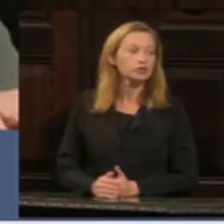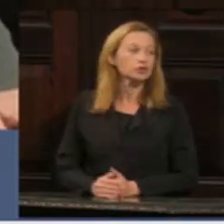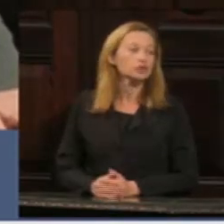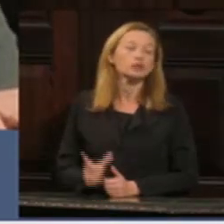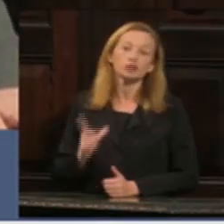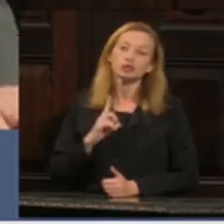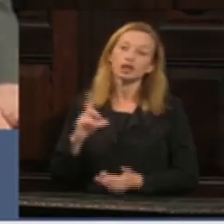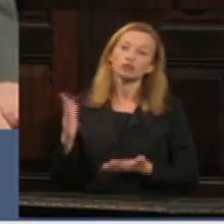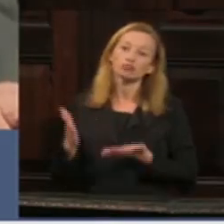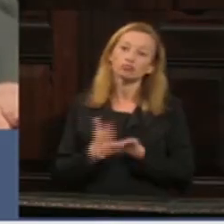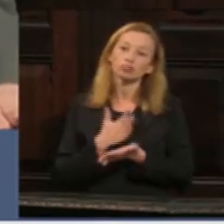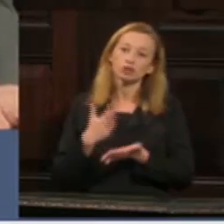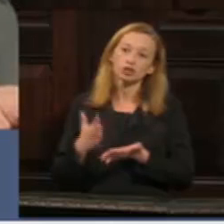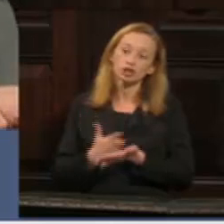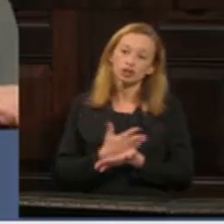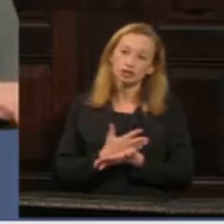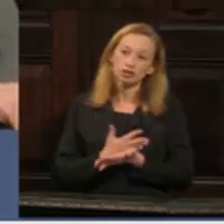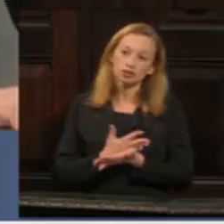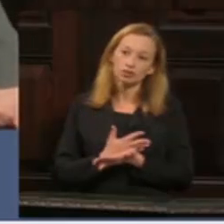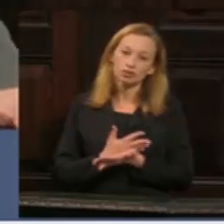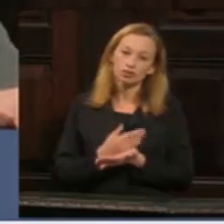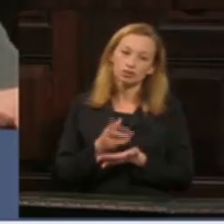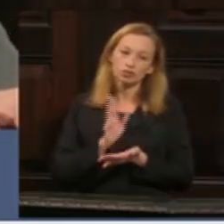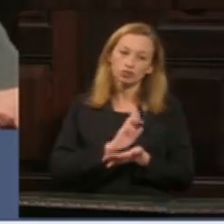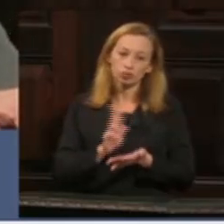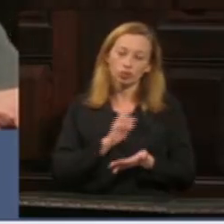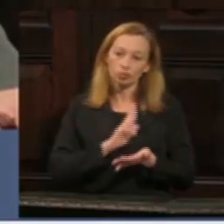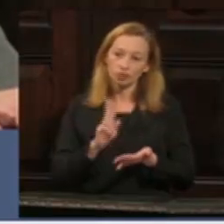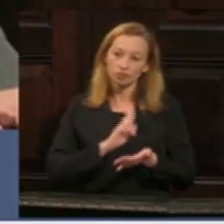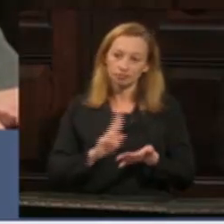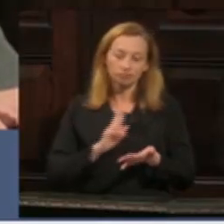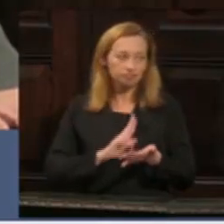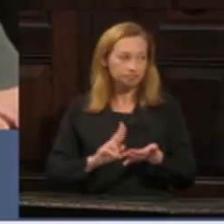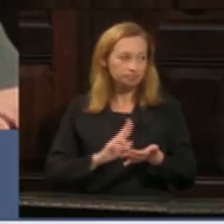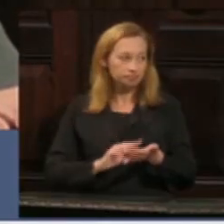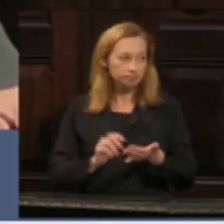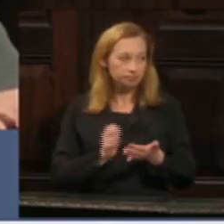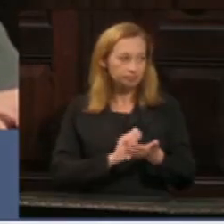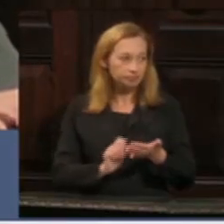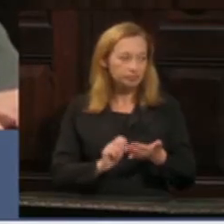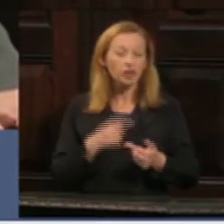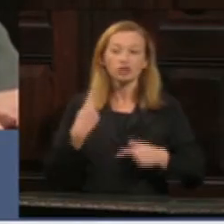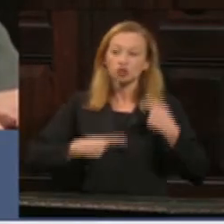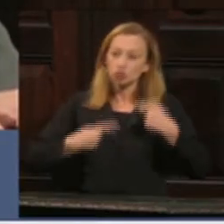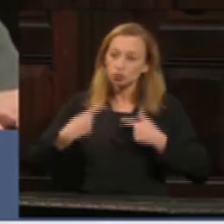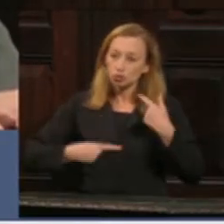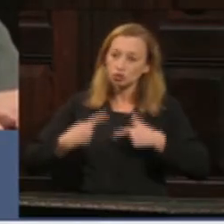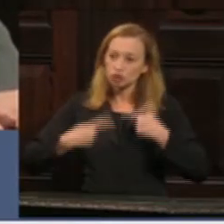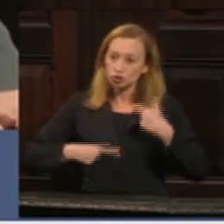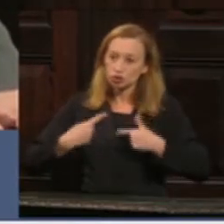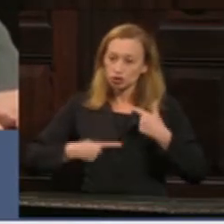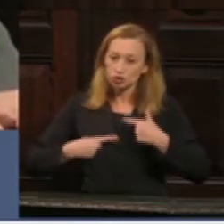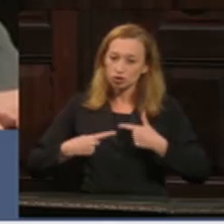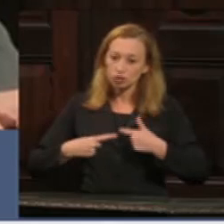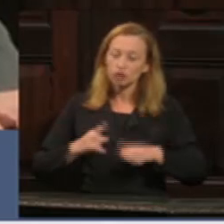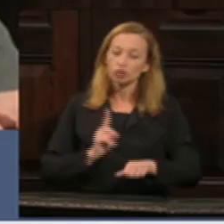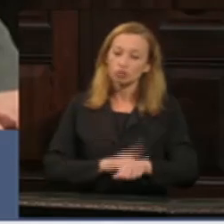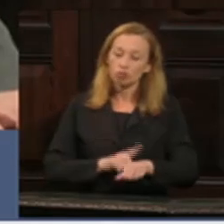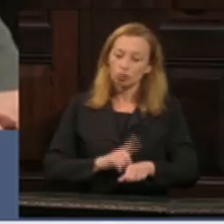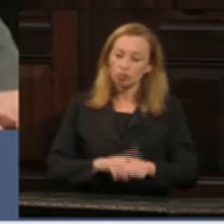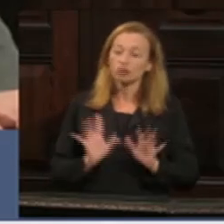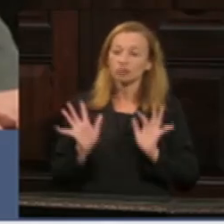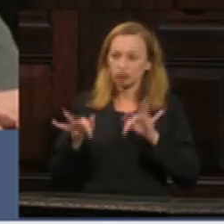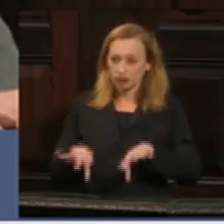livro de inscrição para se discutir no expediente